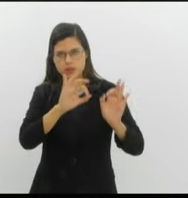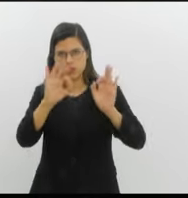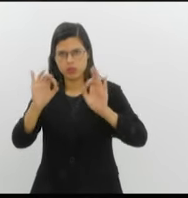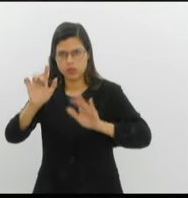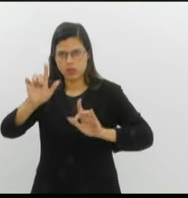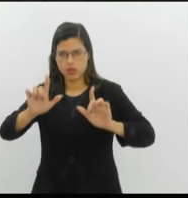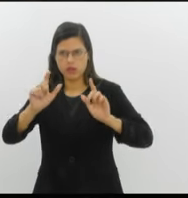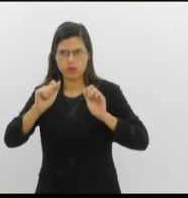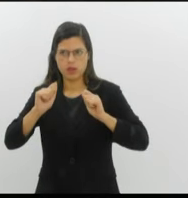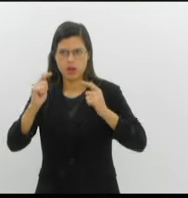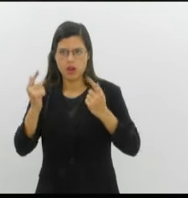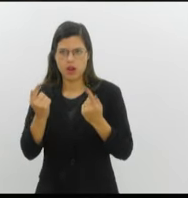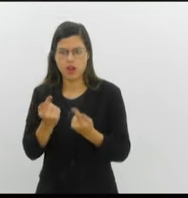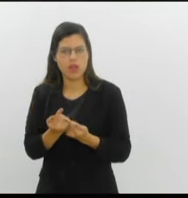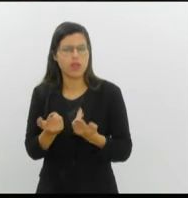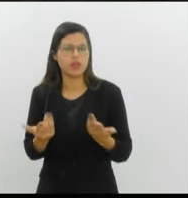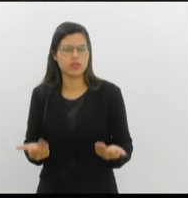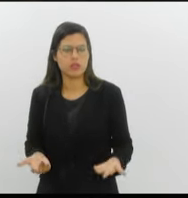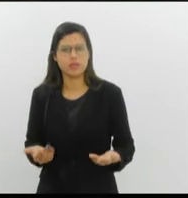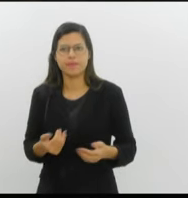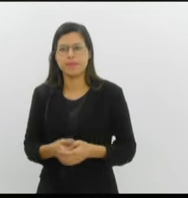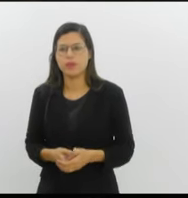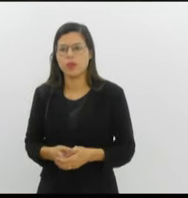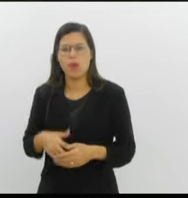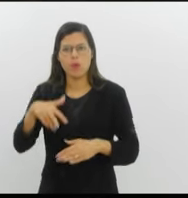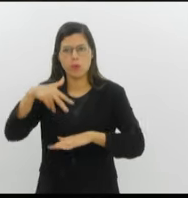Alerge, eu venho a essa tribuna